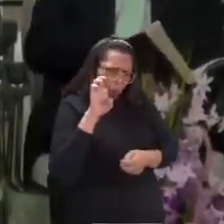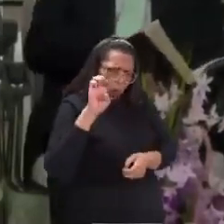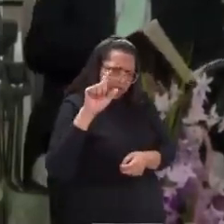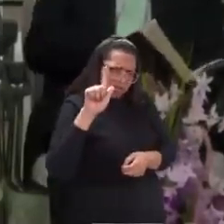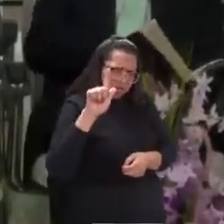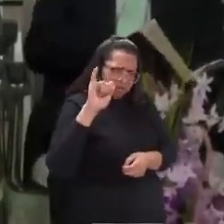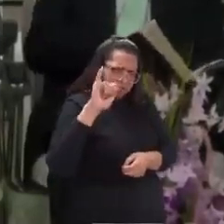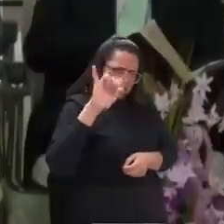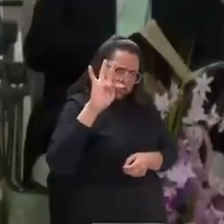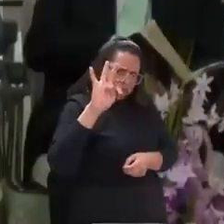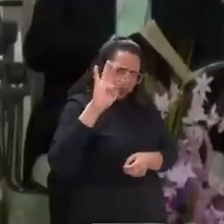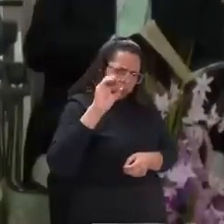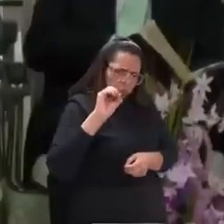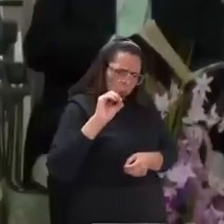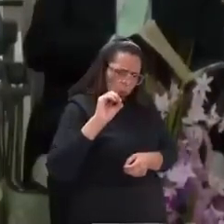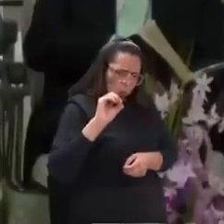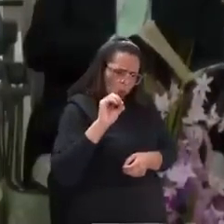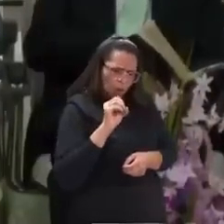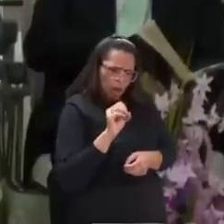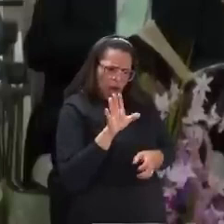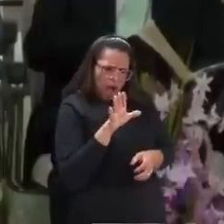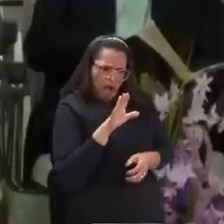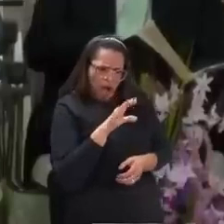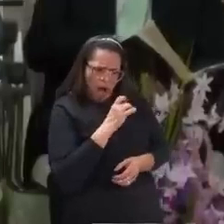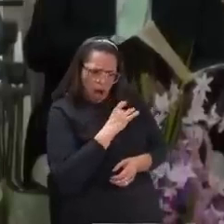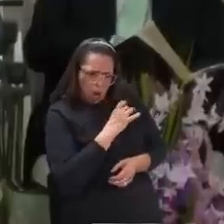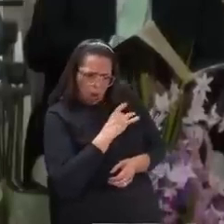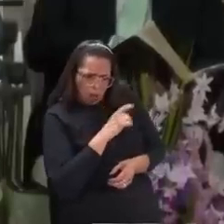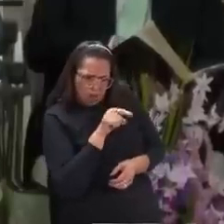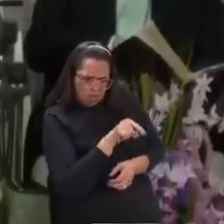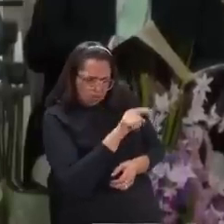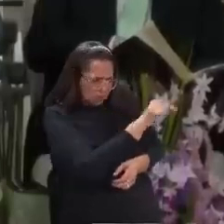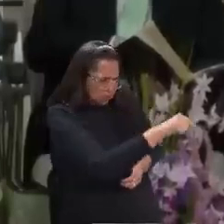vencerem. Temos que tentar coibi-los.